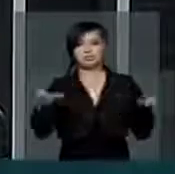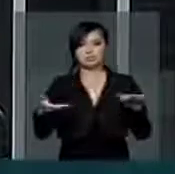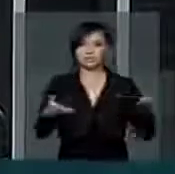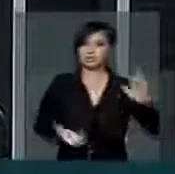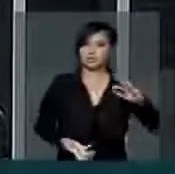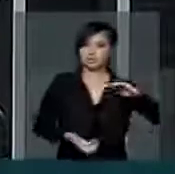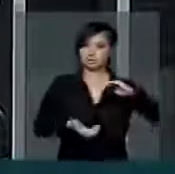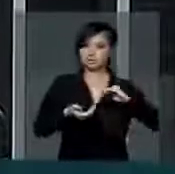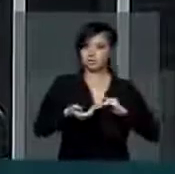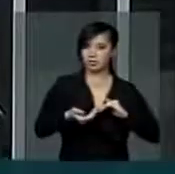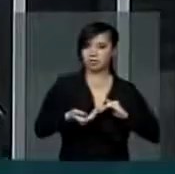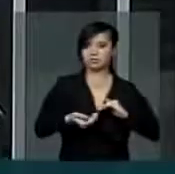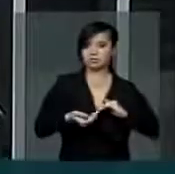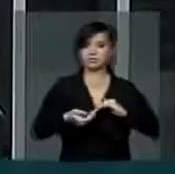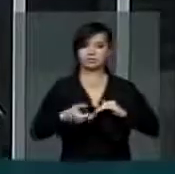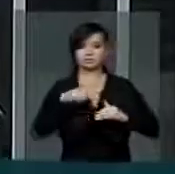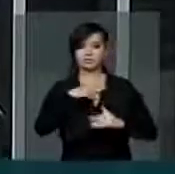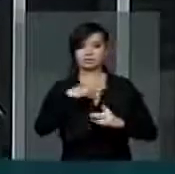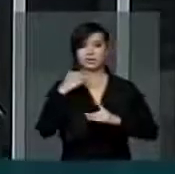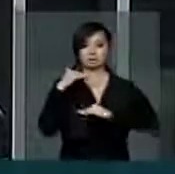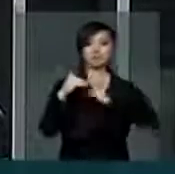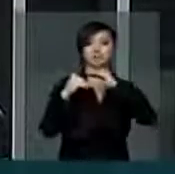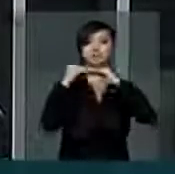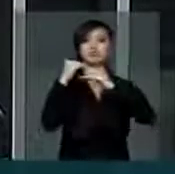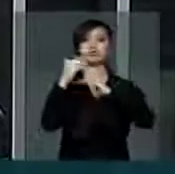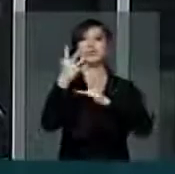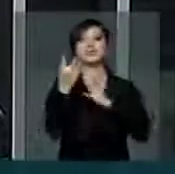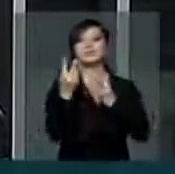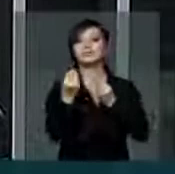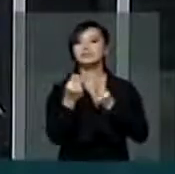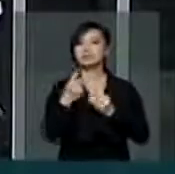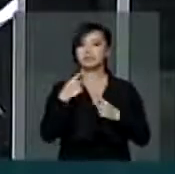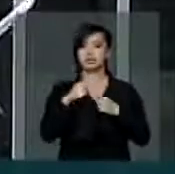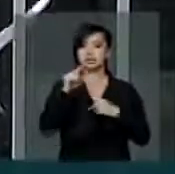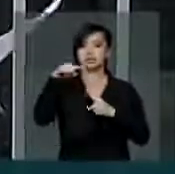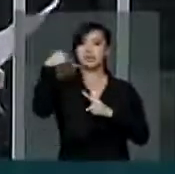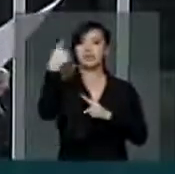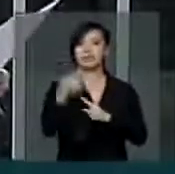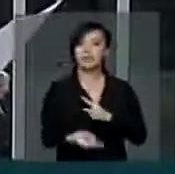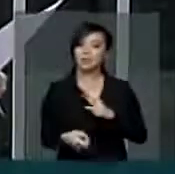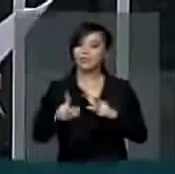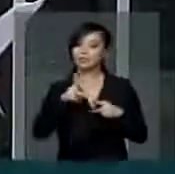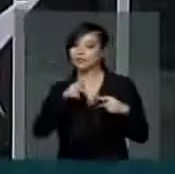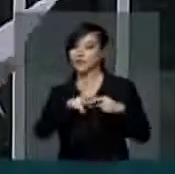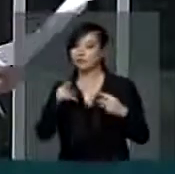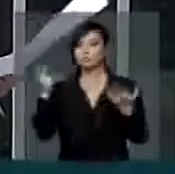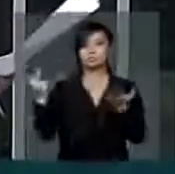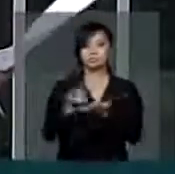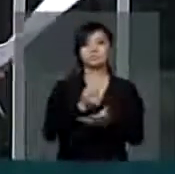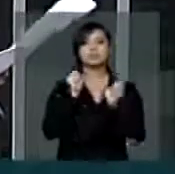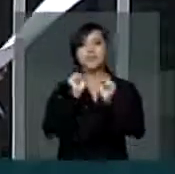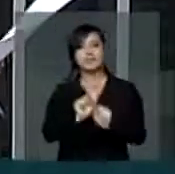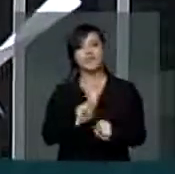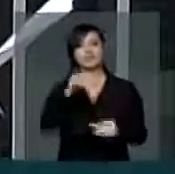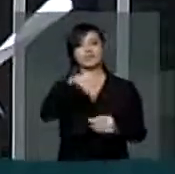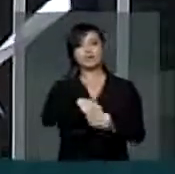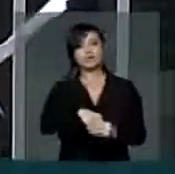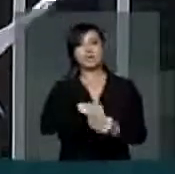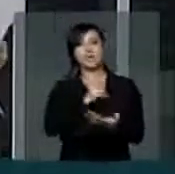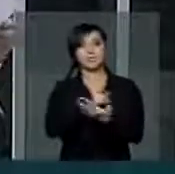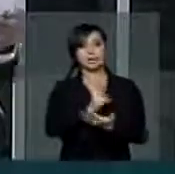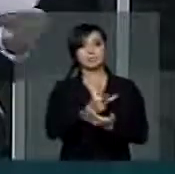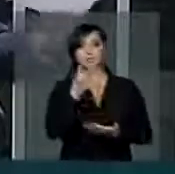os vetos, após comunicado, tenham 30 dias de prazo para serem votados, caso contrário, tranca a